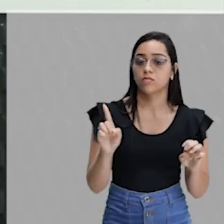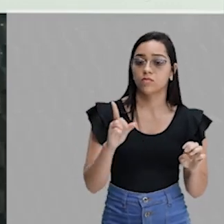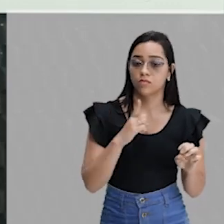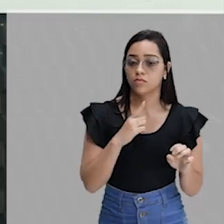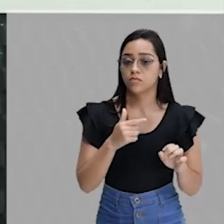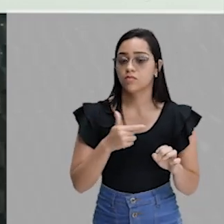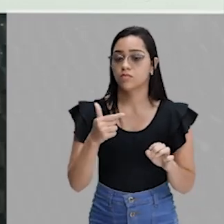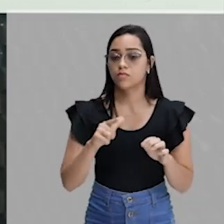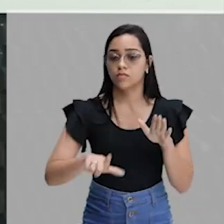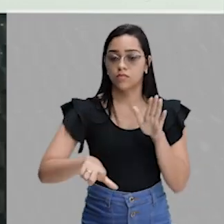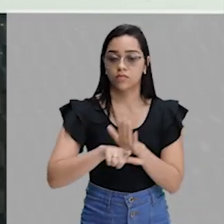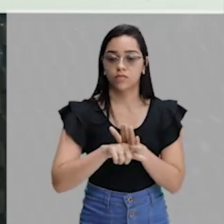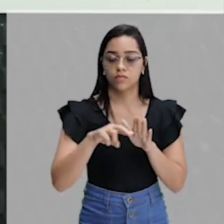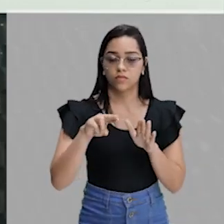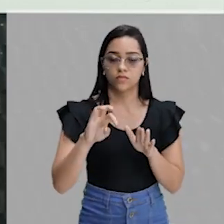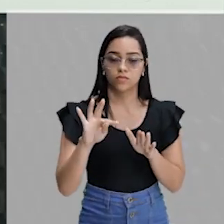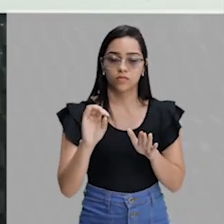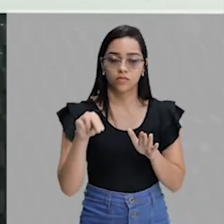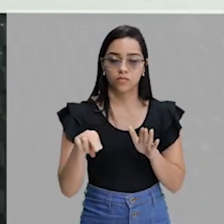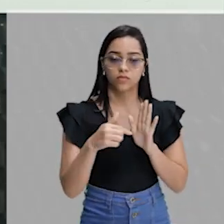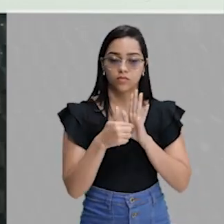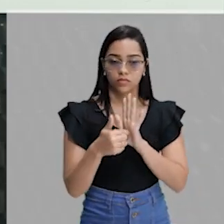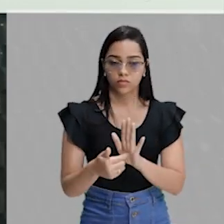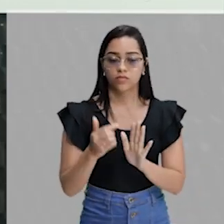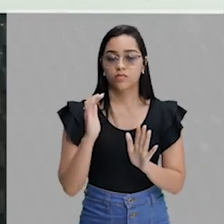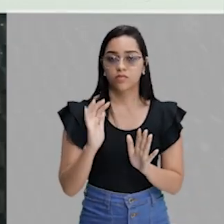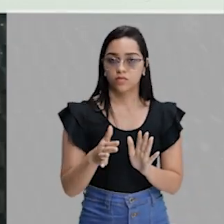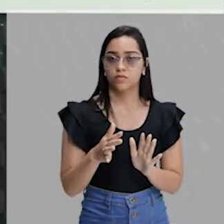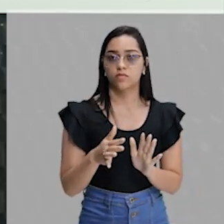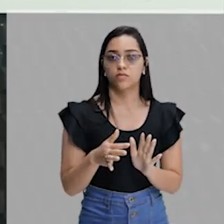na segunda lei de Newton, bem como está mostrando aqui,